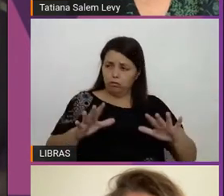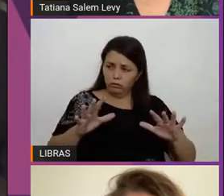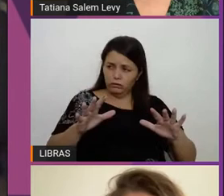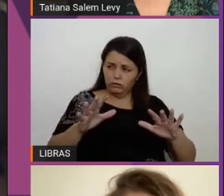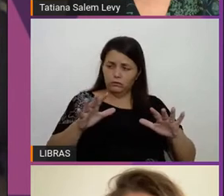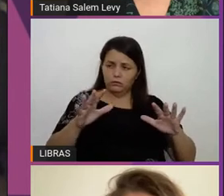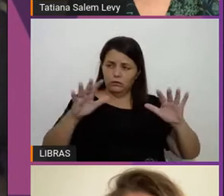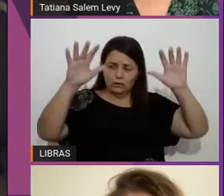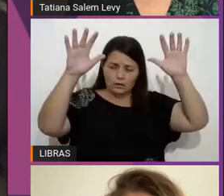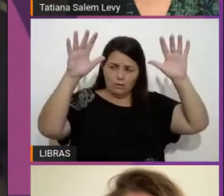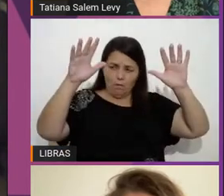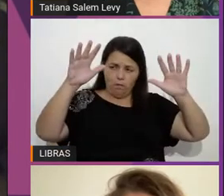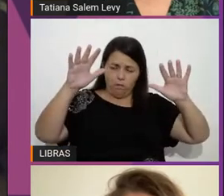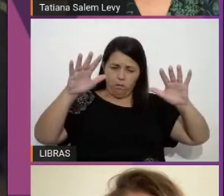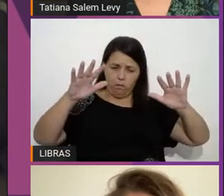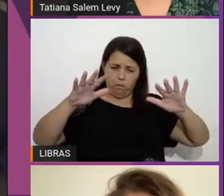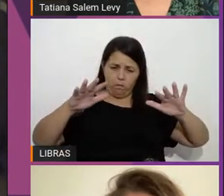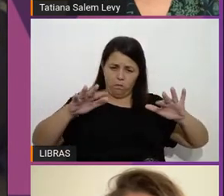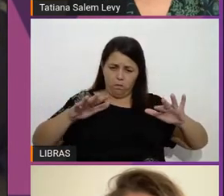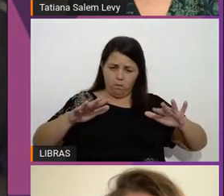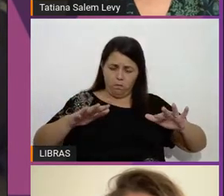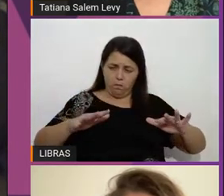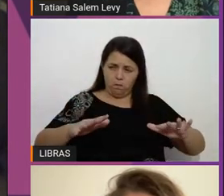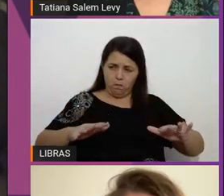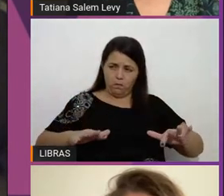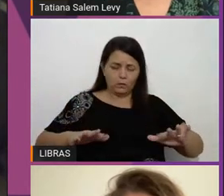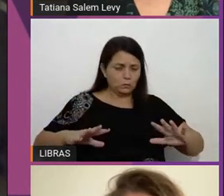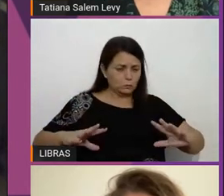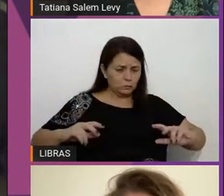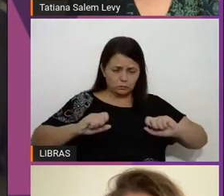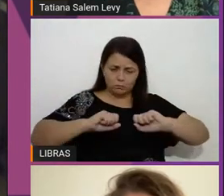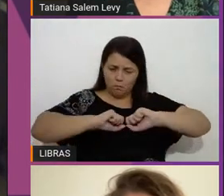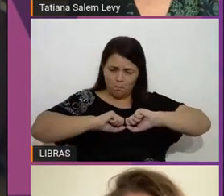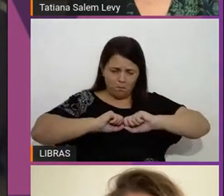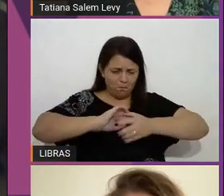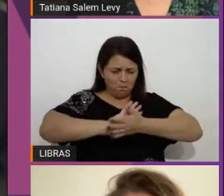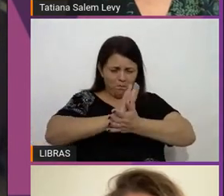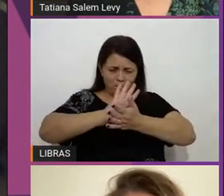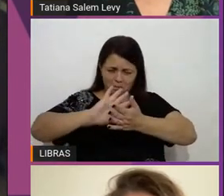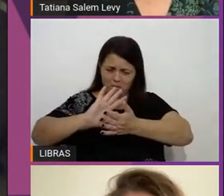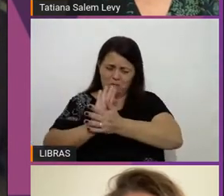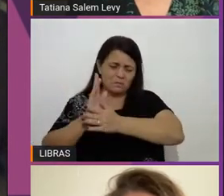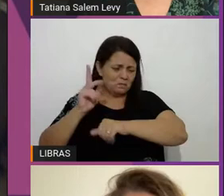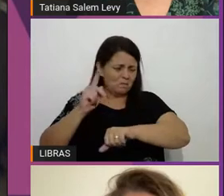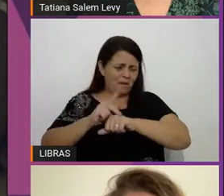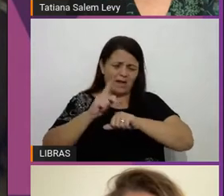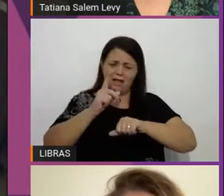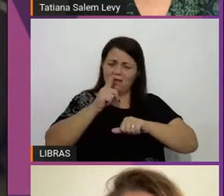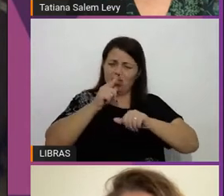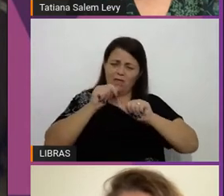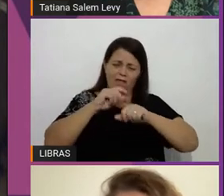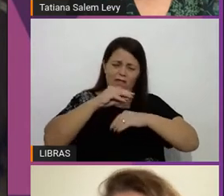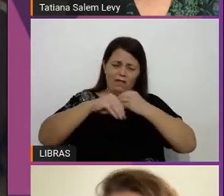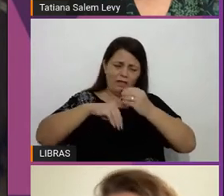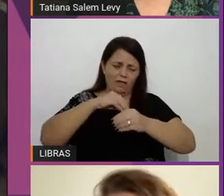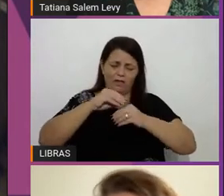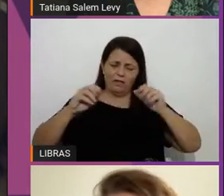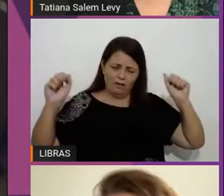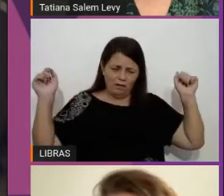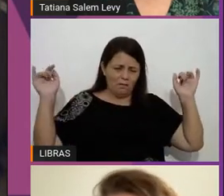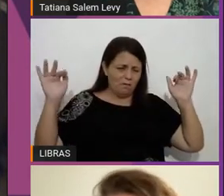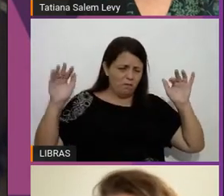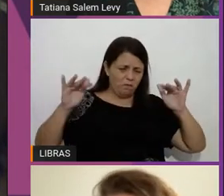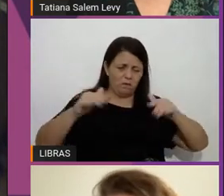de seu levar de Roldão tudo que a dia pela frente as pedras da Lama a Neve